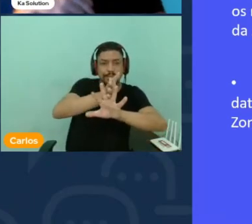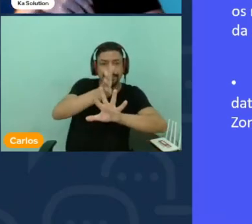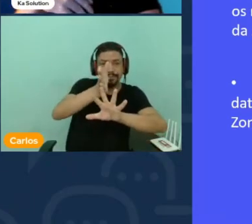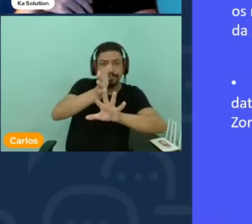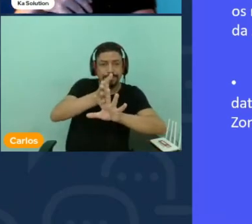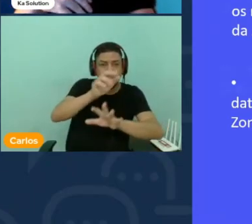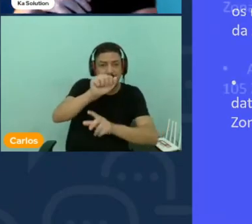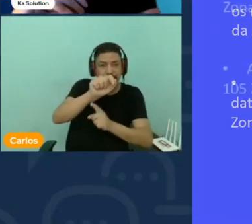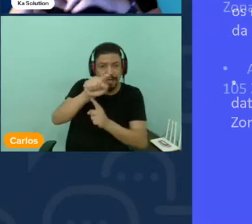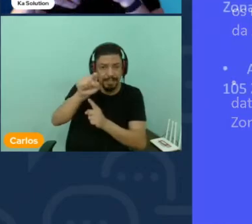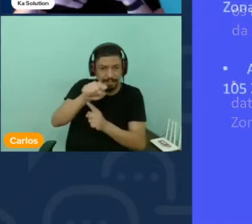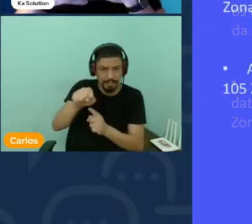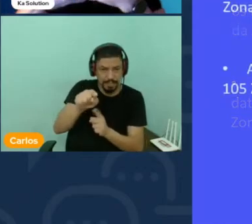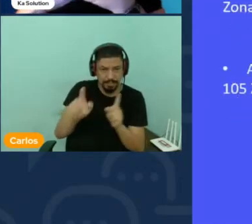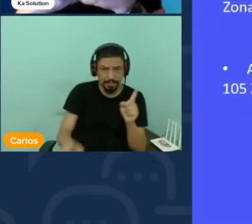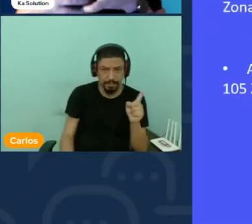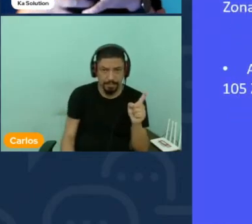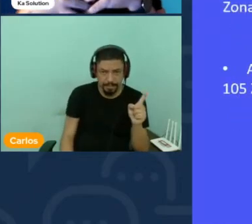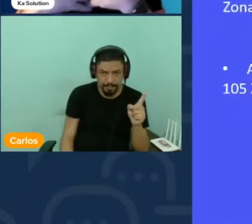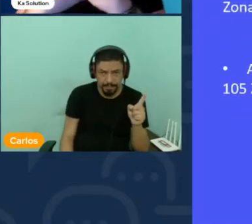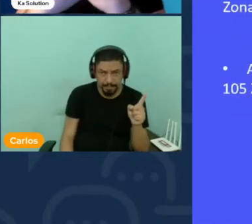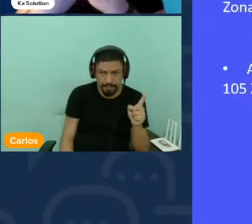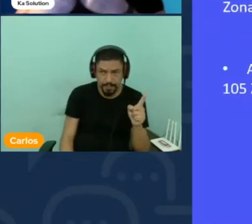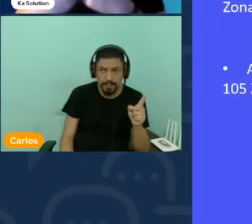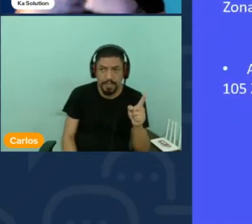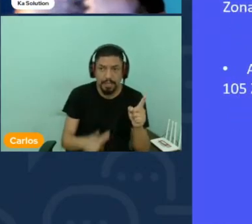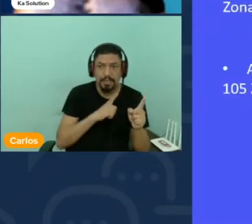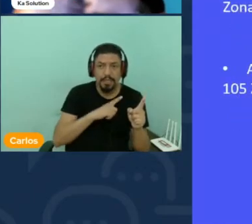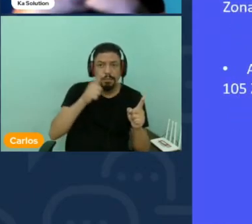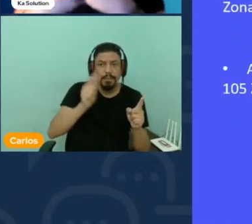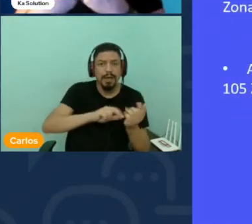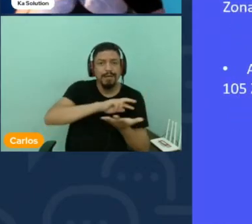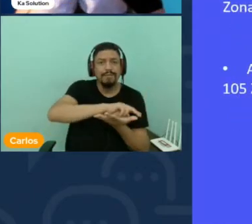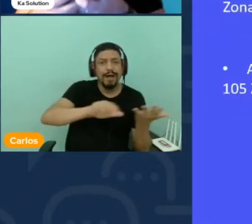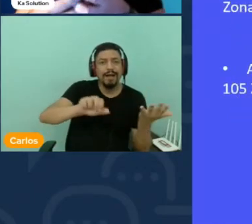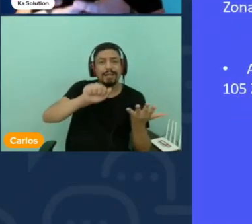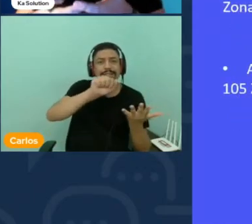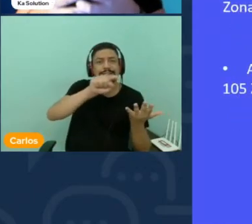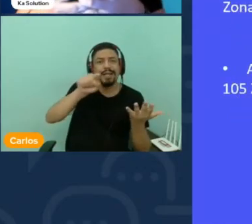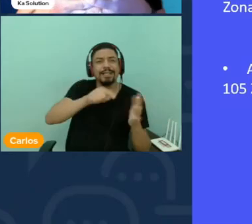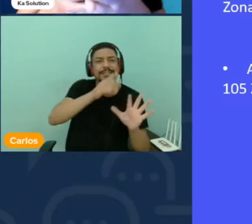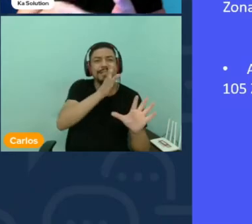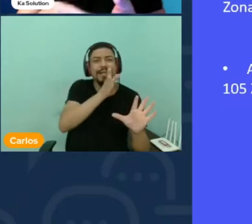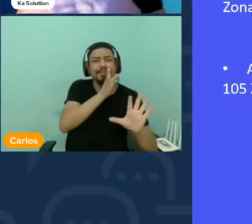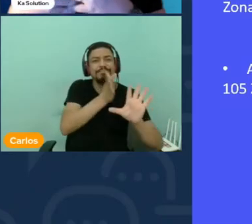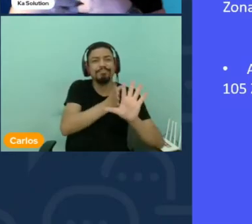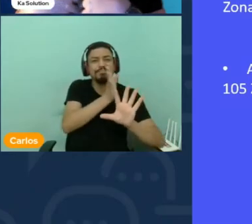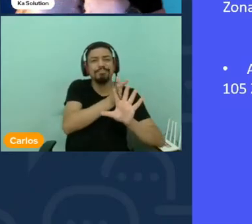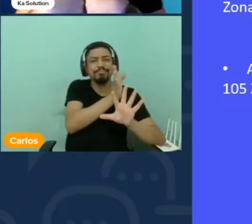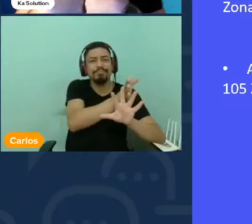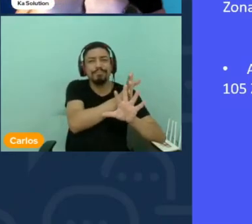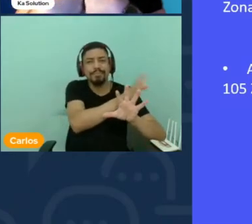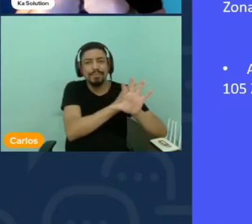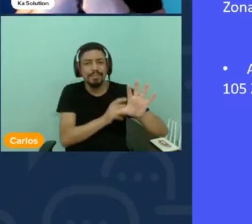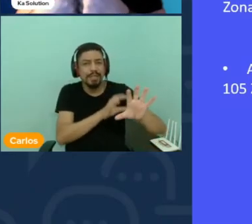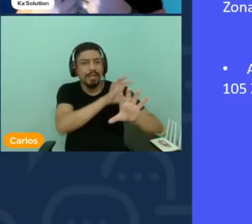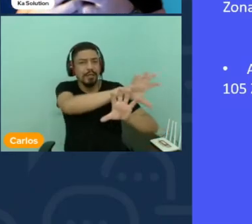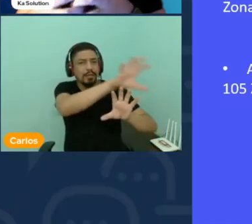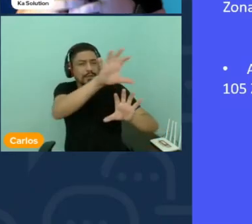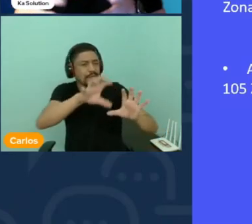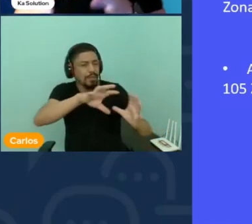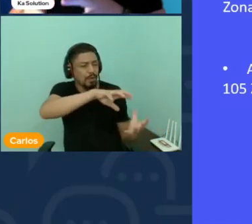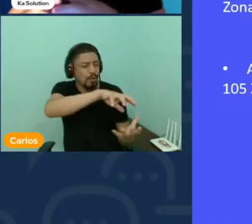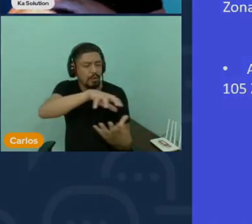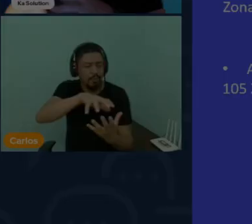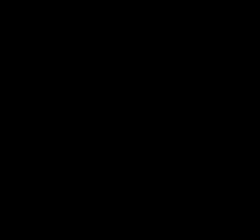disponibilidade. E eu tenho, pessoal, várias zonas de disponibilidade nas localizações